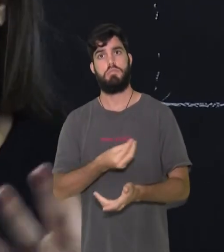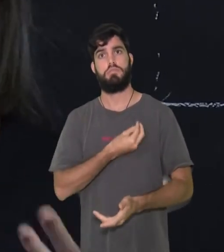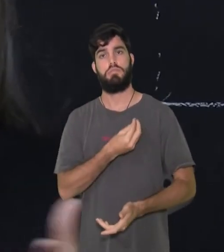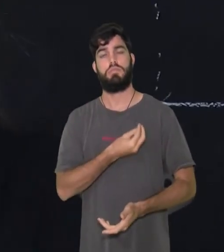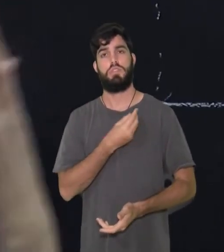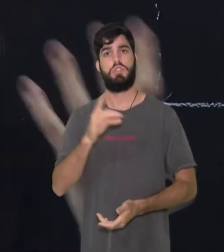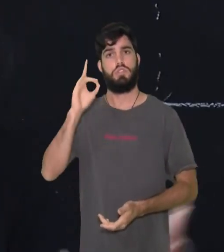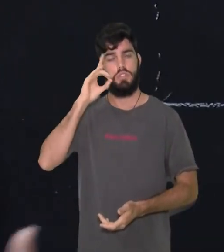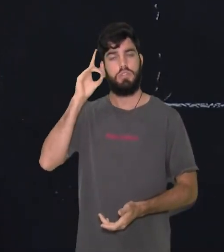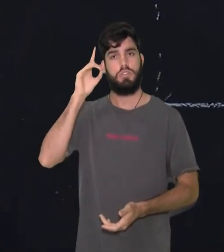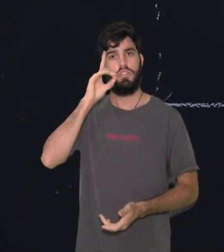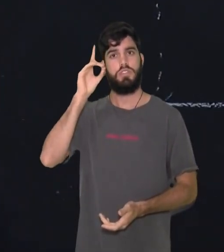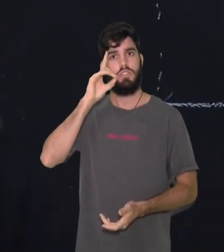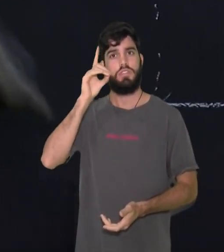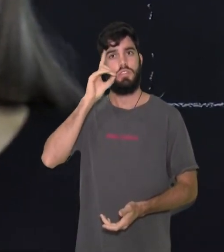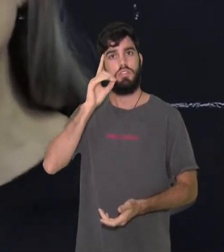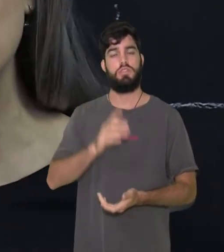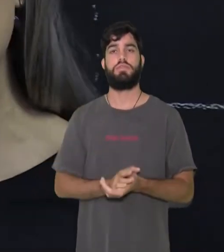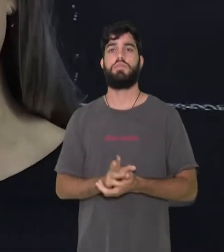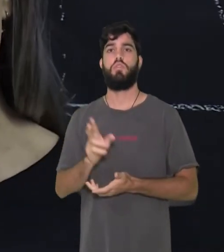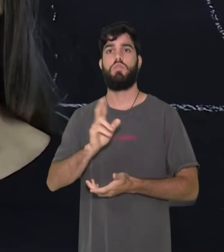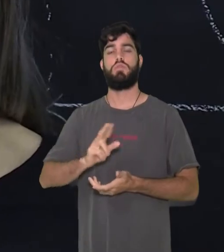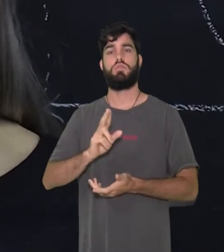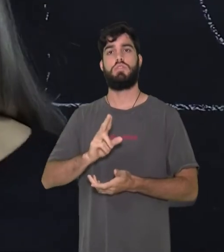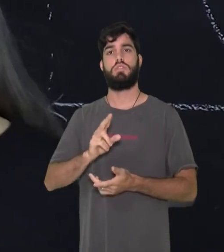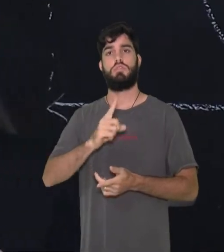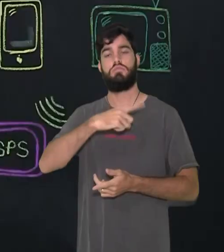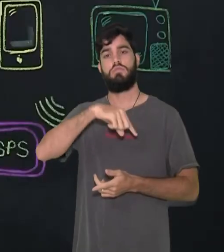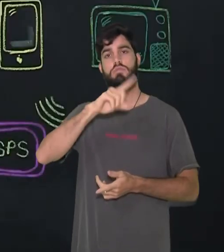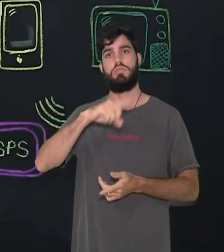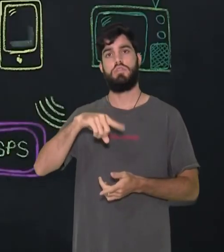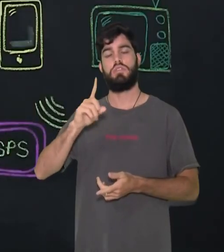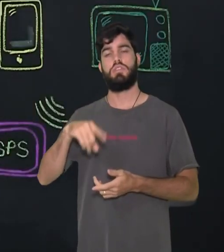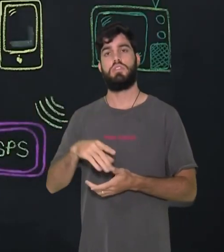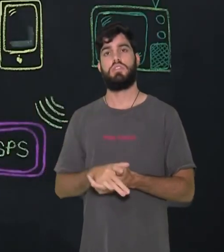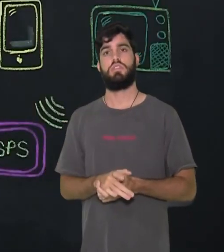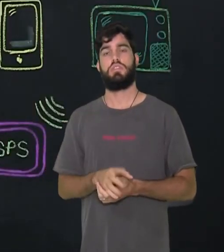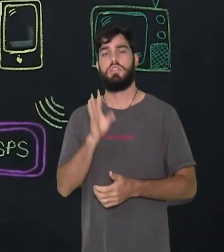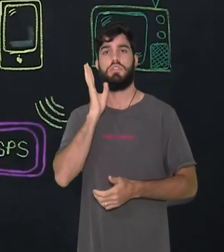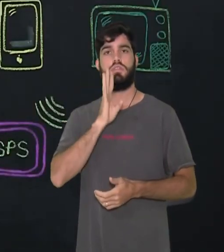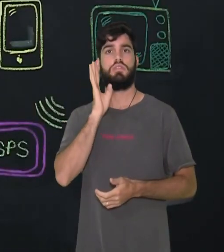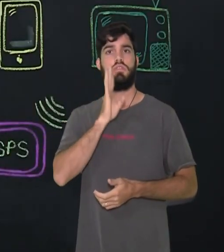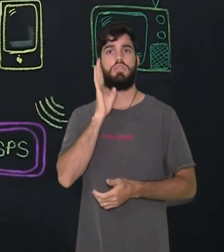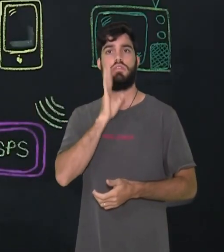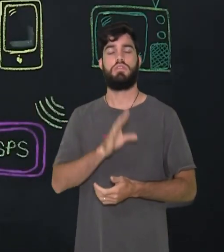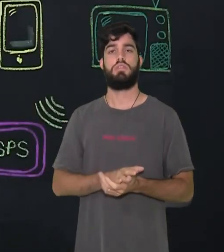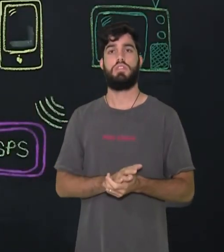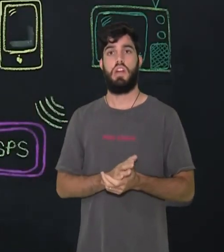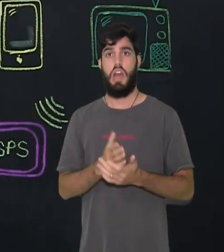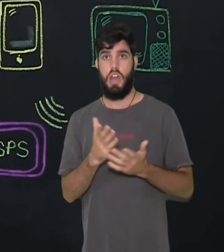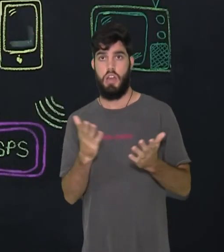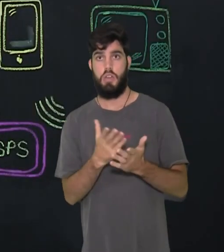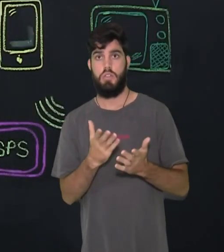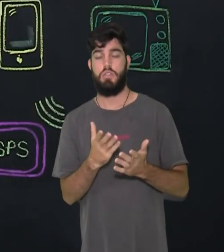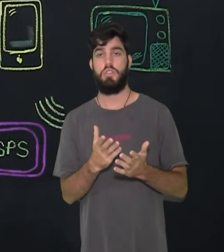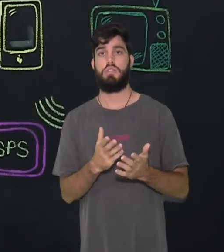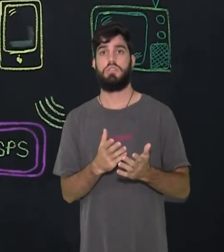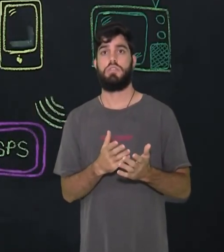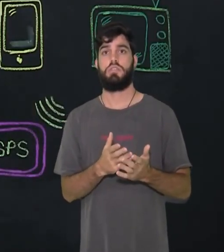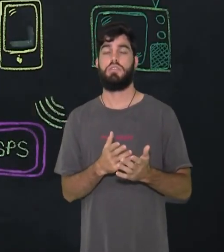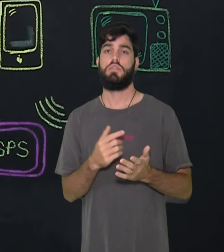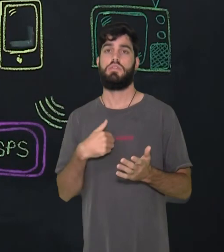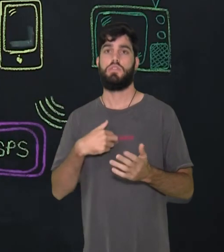dia e eles realmente utilizam as ondas eletromagnéticas. E isso é a parte legal, você consegue me ver agora graças a essa